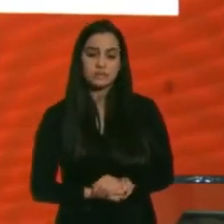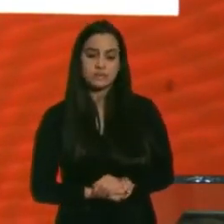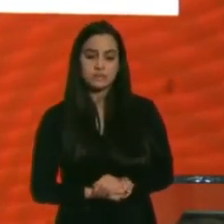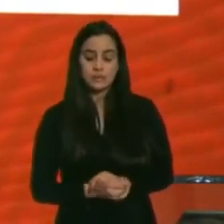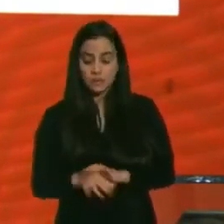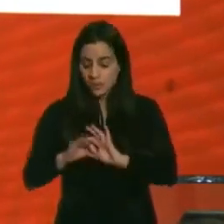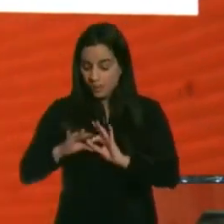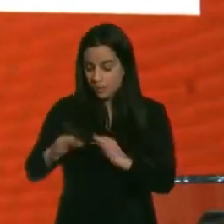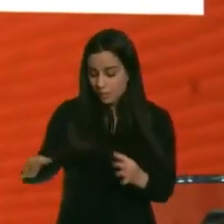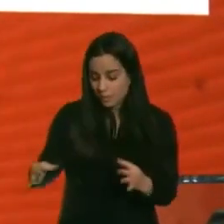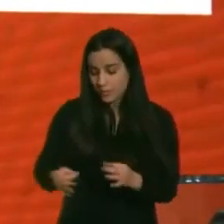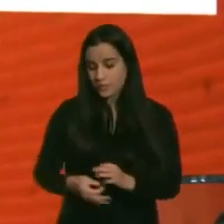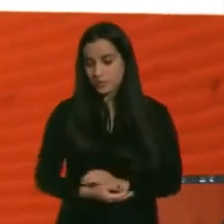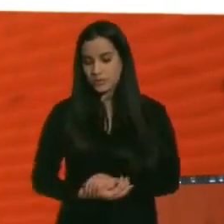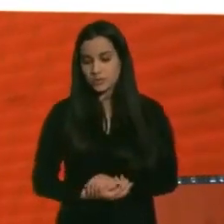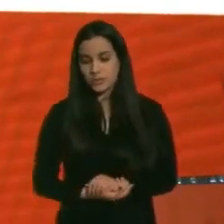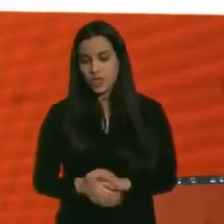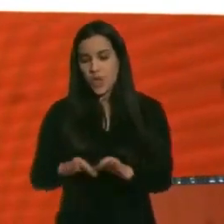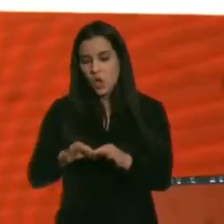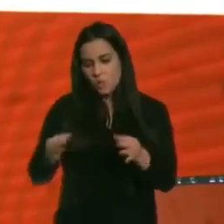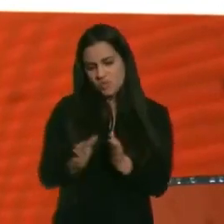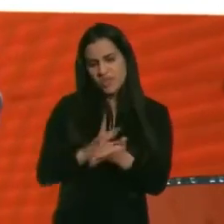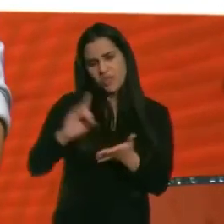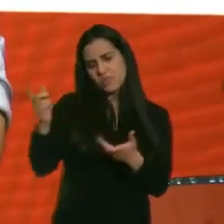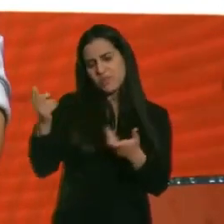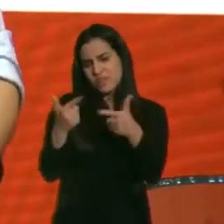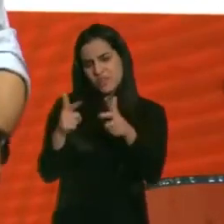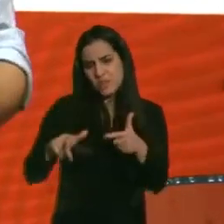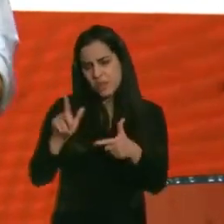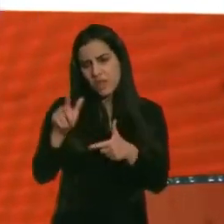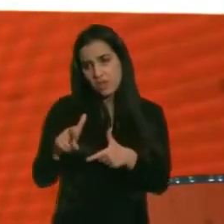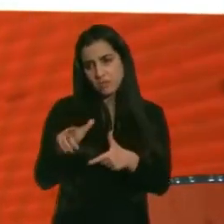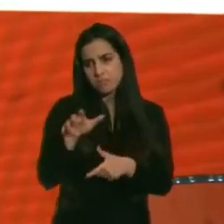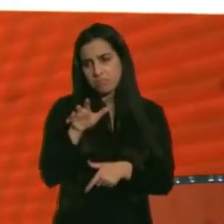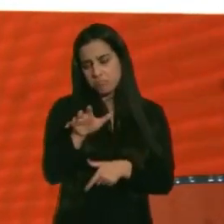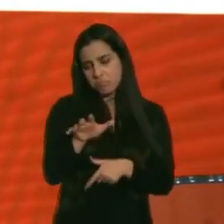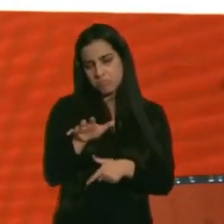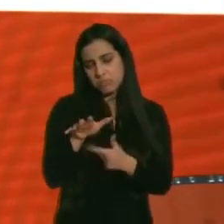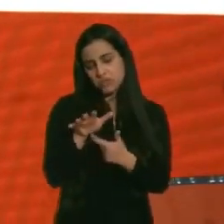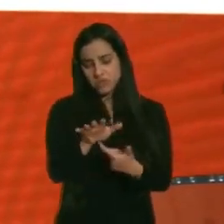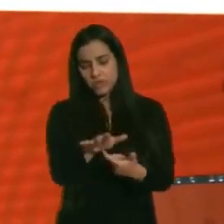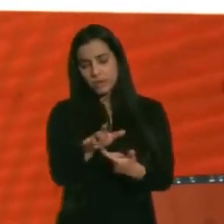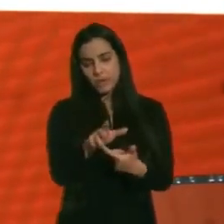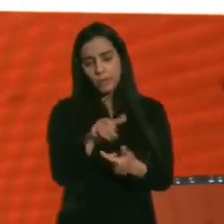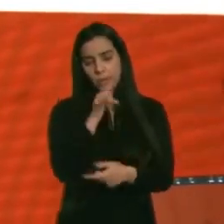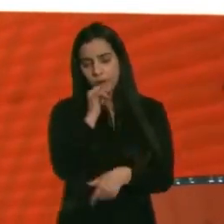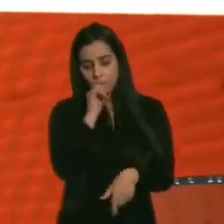Humildes. Humildade na Bíblia não tem a ver com uma condição de pobreza.